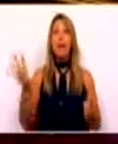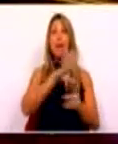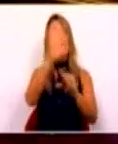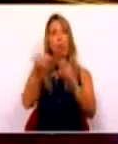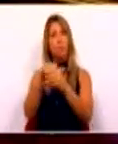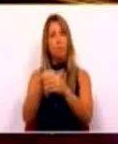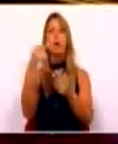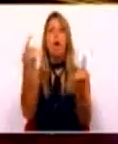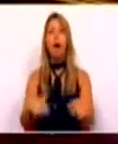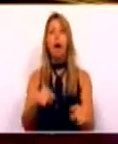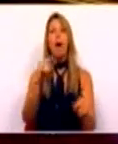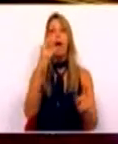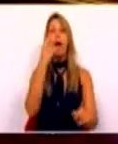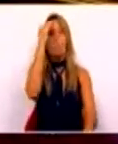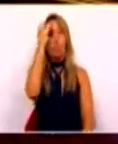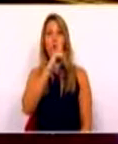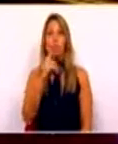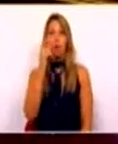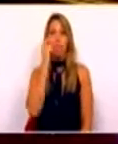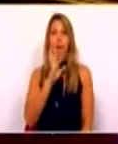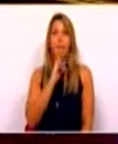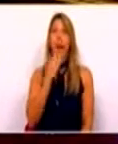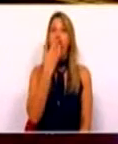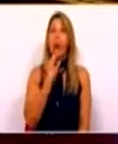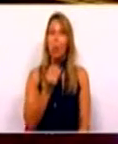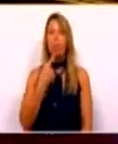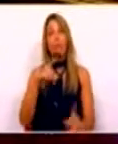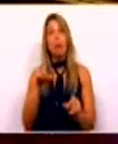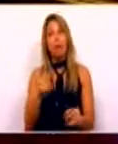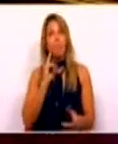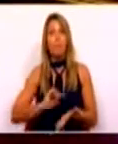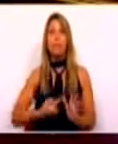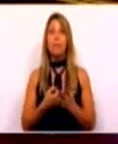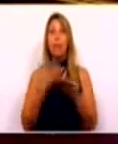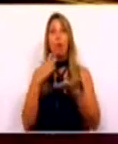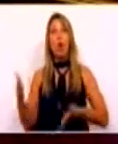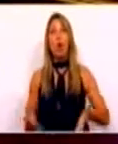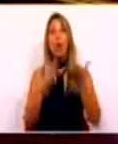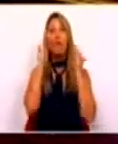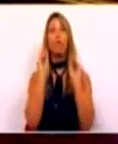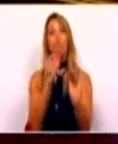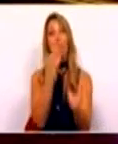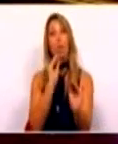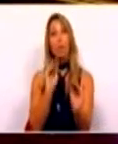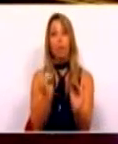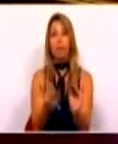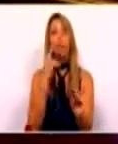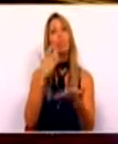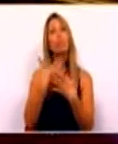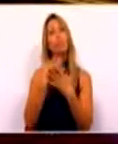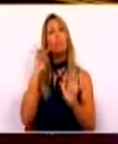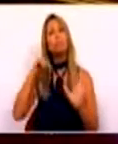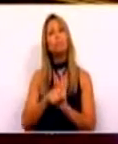professores, pais e alunos e que envolva também, obviamente, a necessidade de orientações formativas para os alunos e um estudo aprofundado